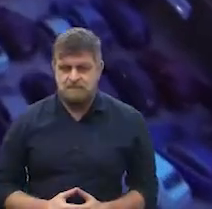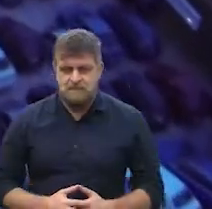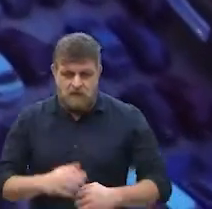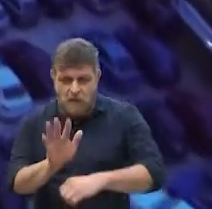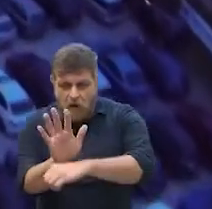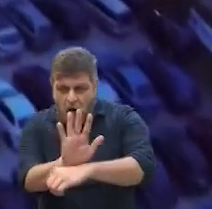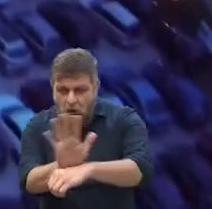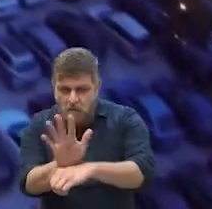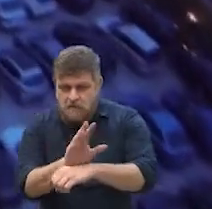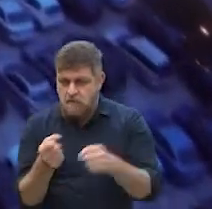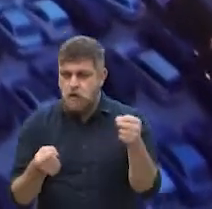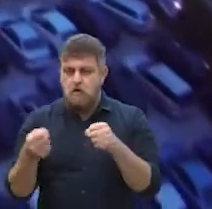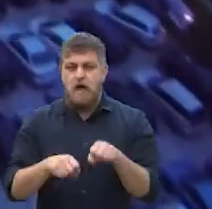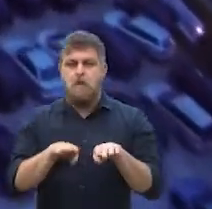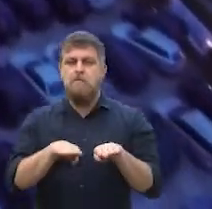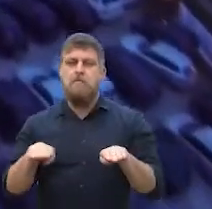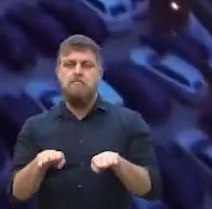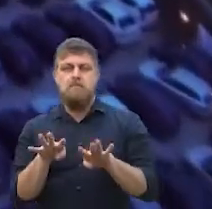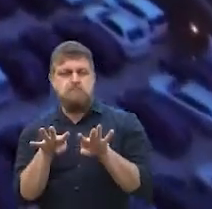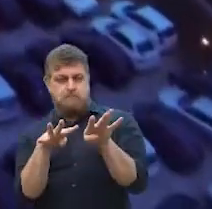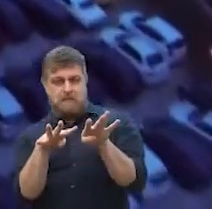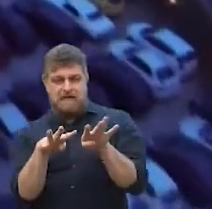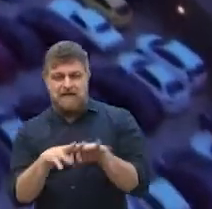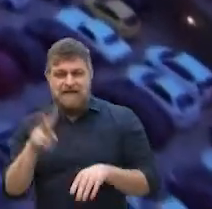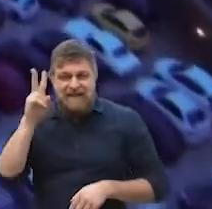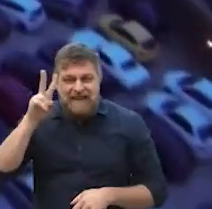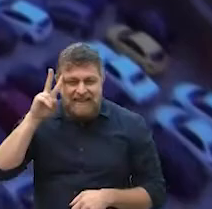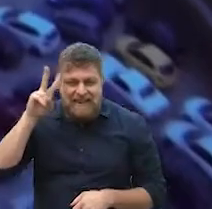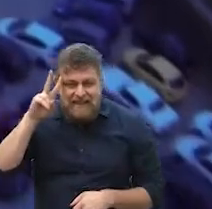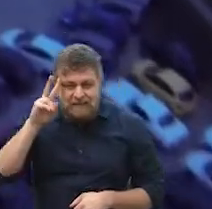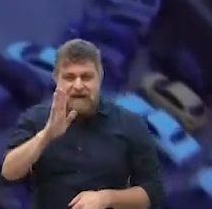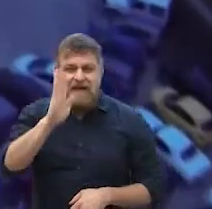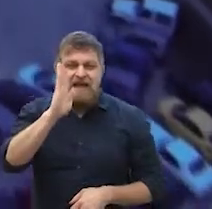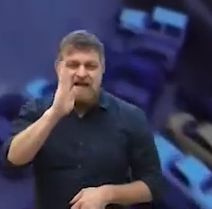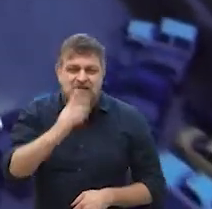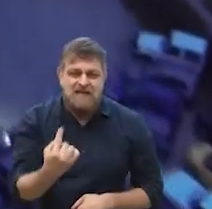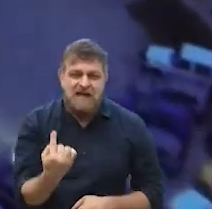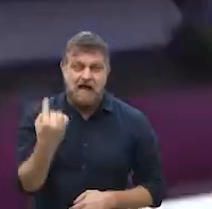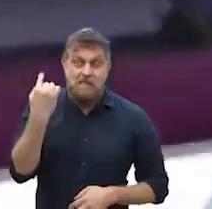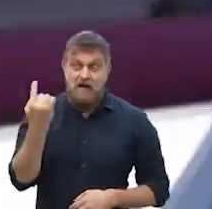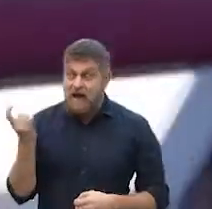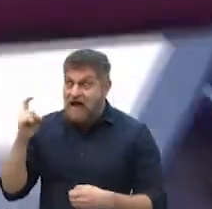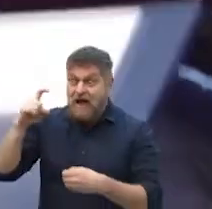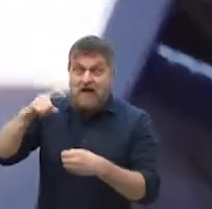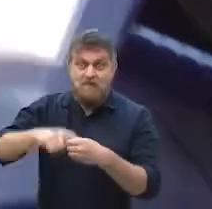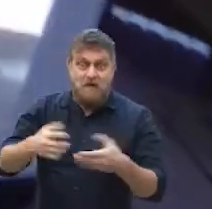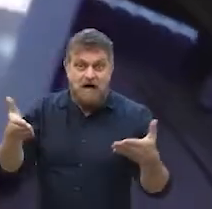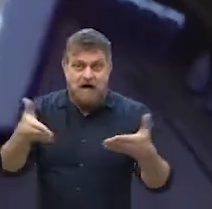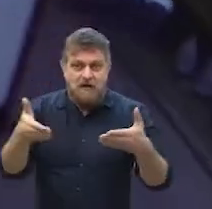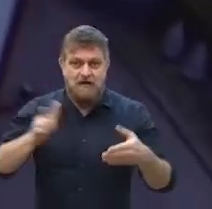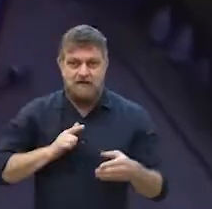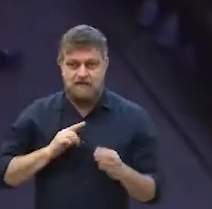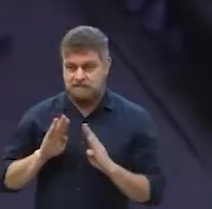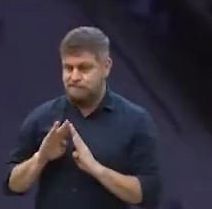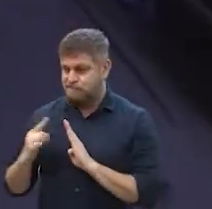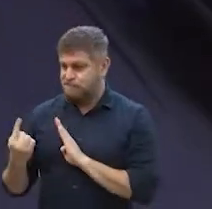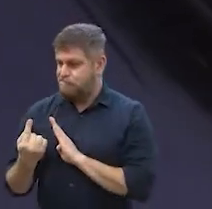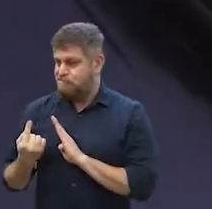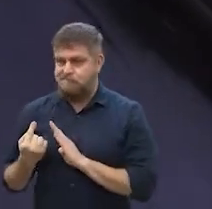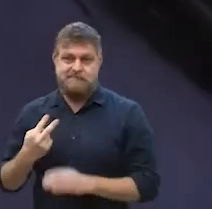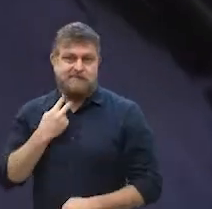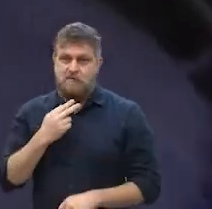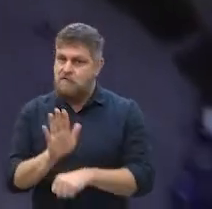Assistir um filme dentro do carro, chamado drive-in, essa modalidade está de volta com o isolamento imposto